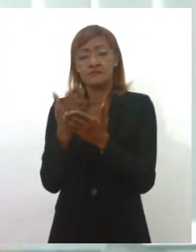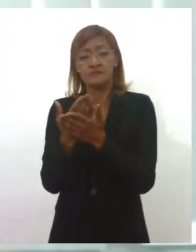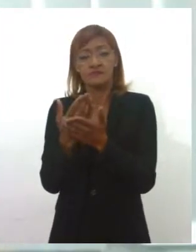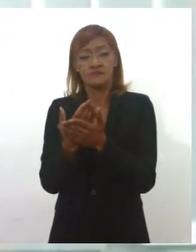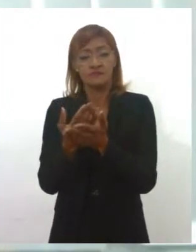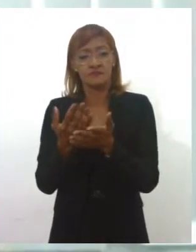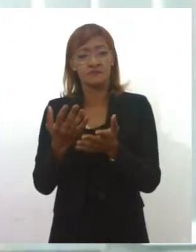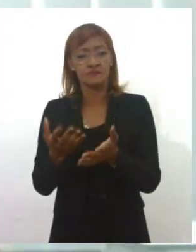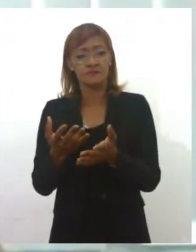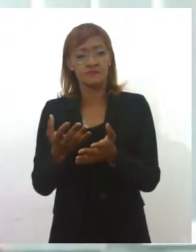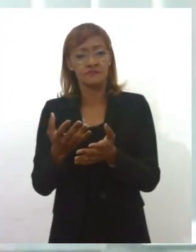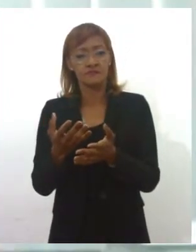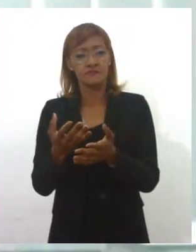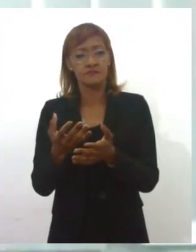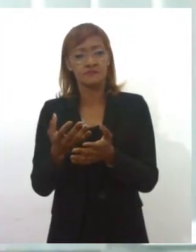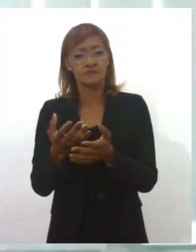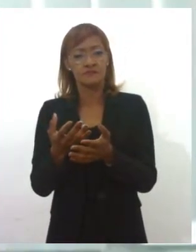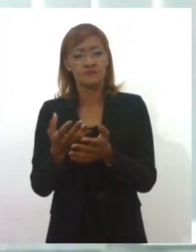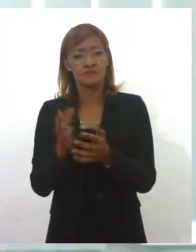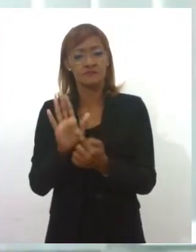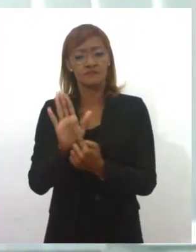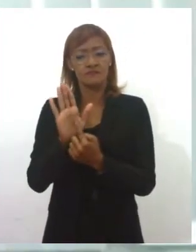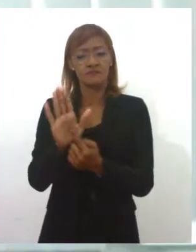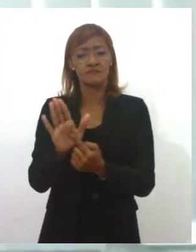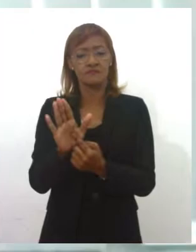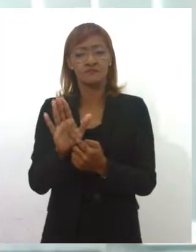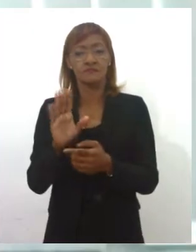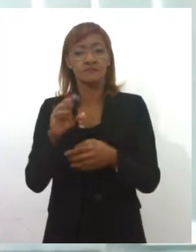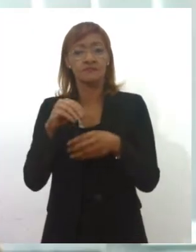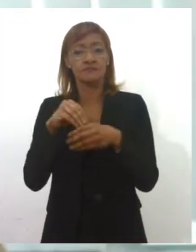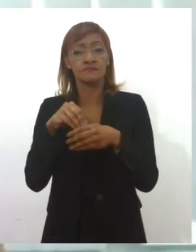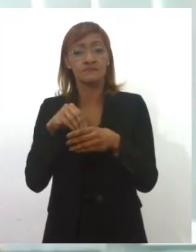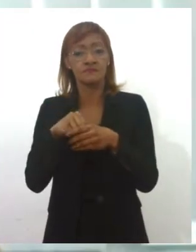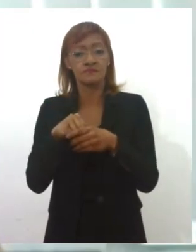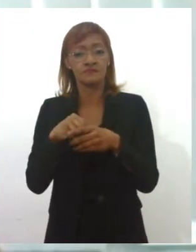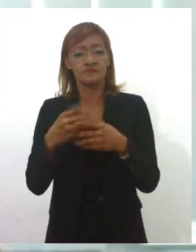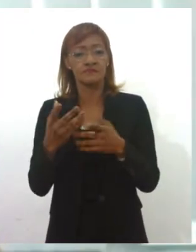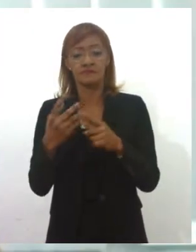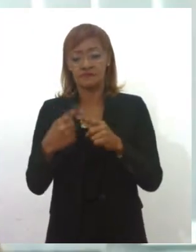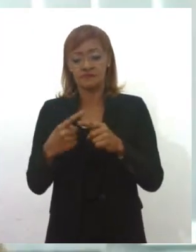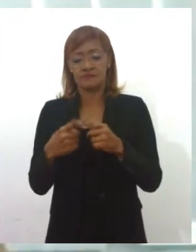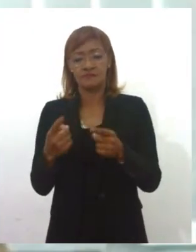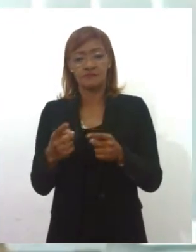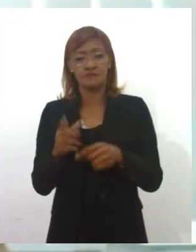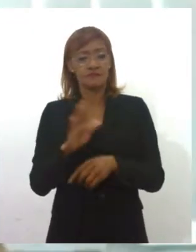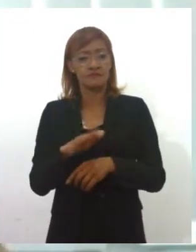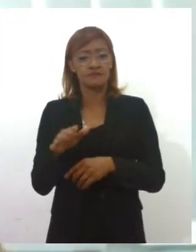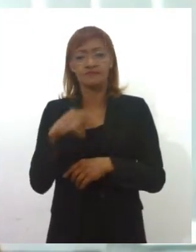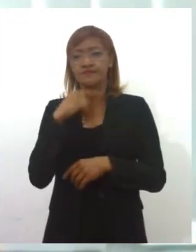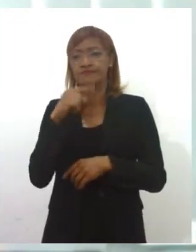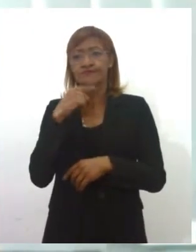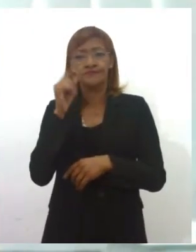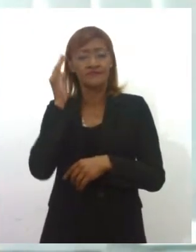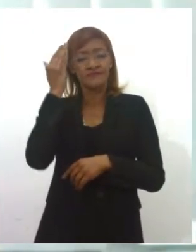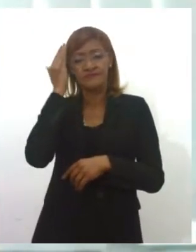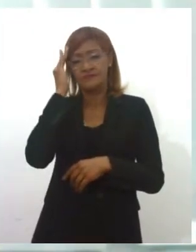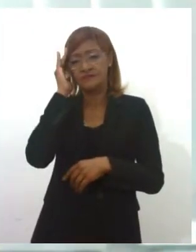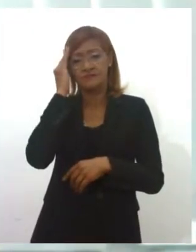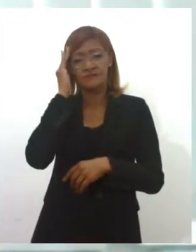aparecer a a se manifestar dentro da própria escola porque porque a criança não consegue acompanhar